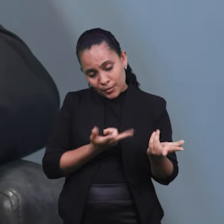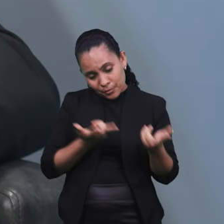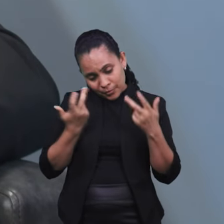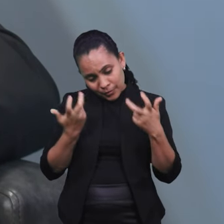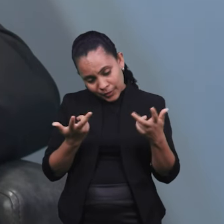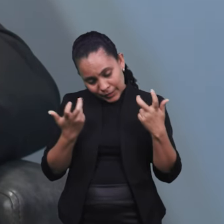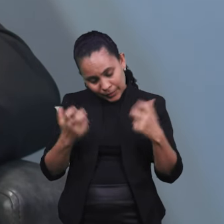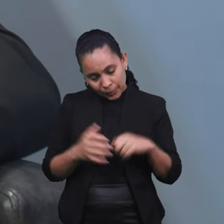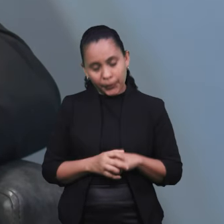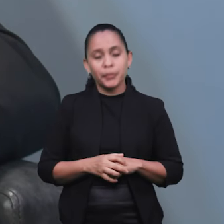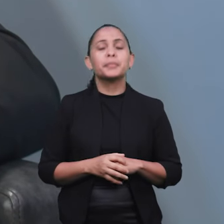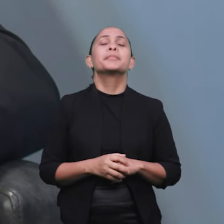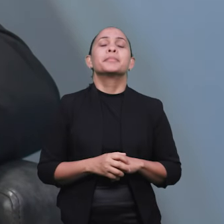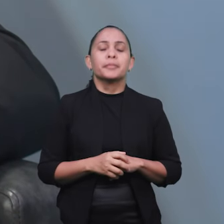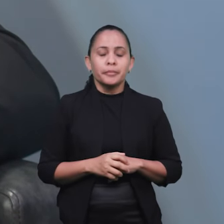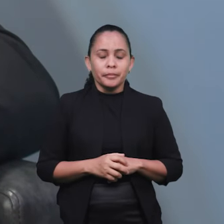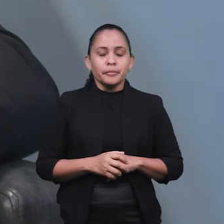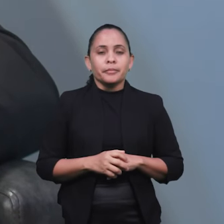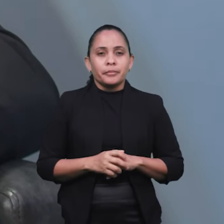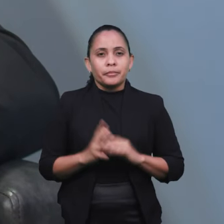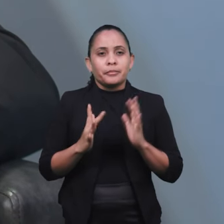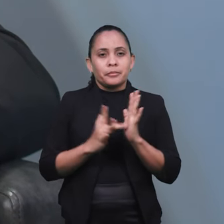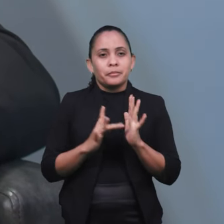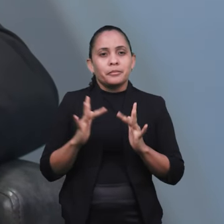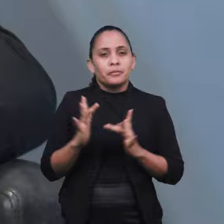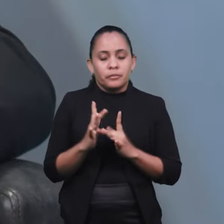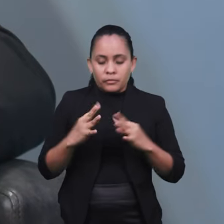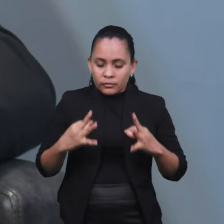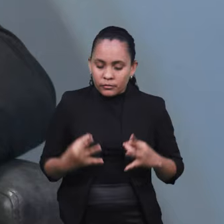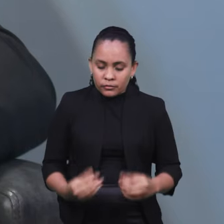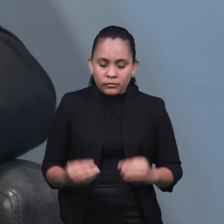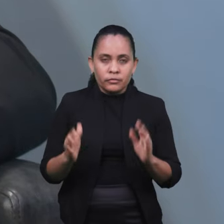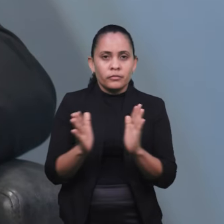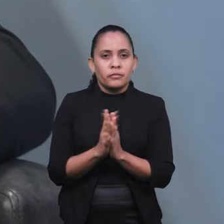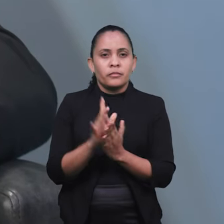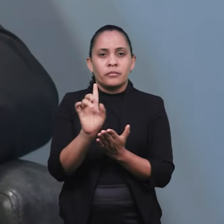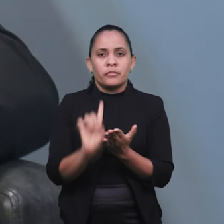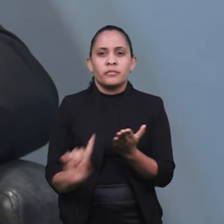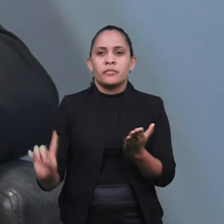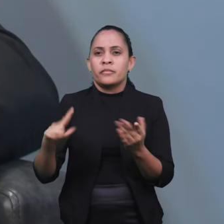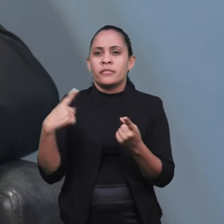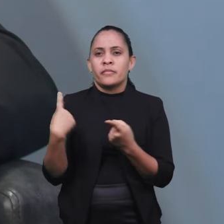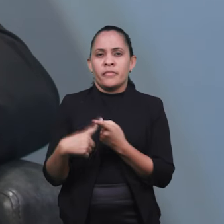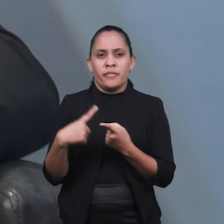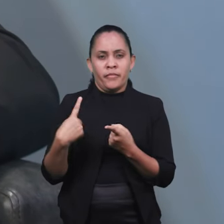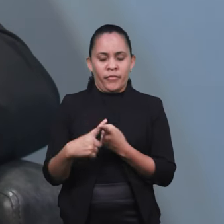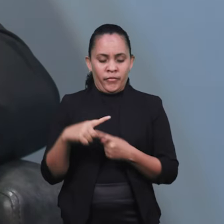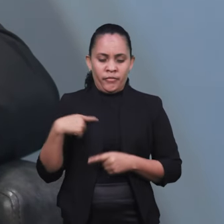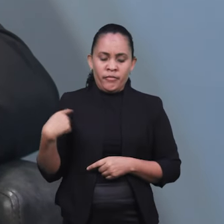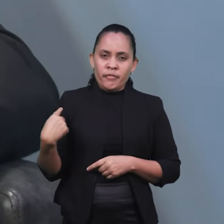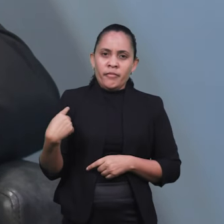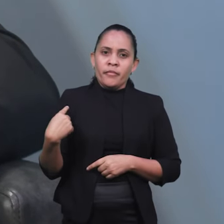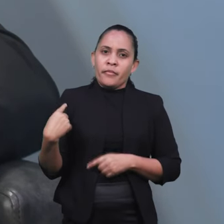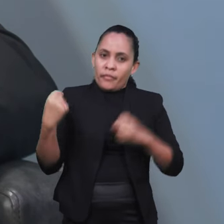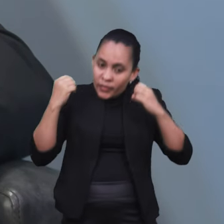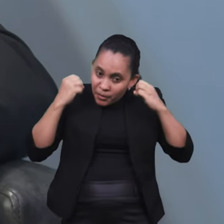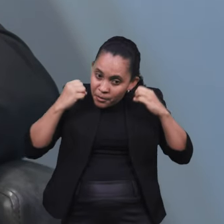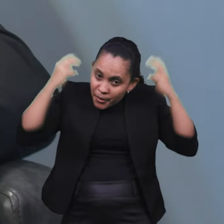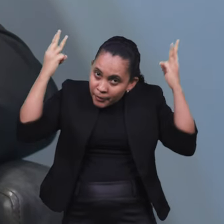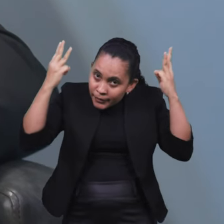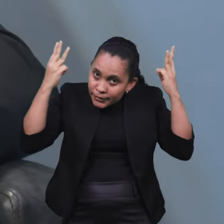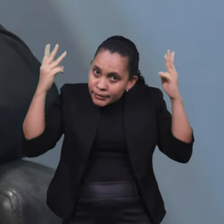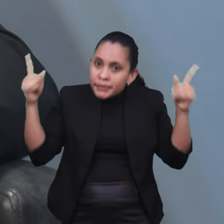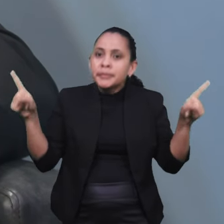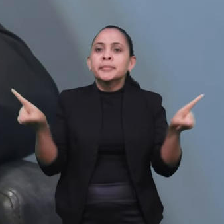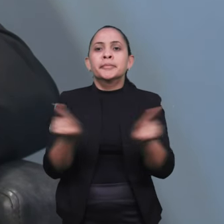vemos a figura, nós vemos um Jesus em toda a Bíblia. Por quê? Porque assim como Moisés,